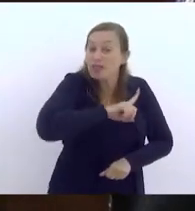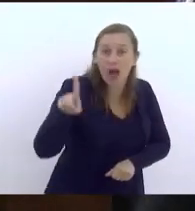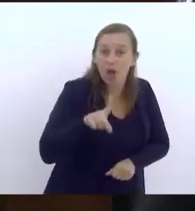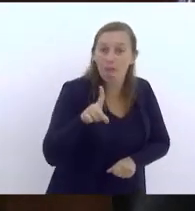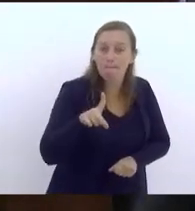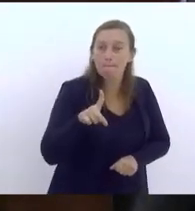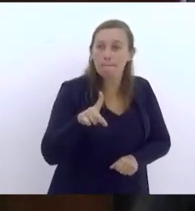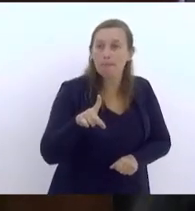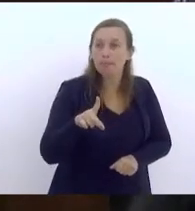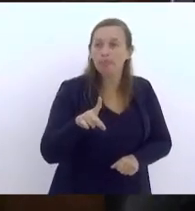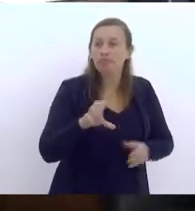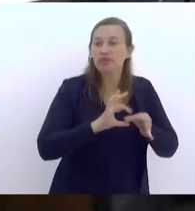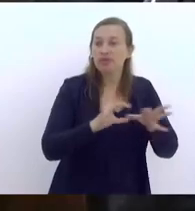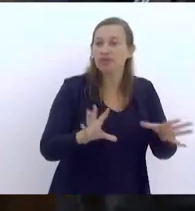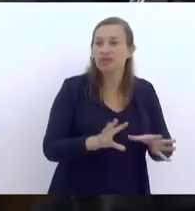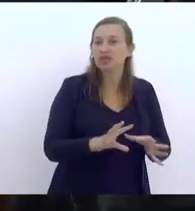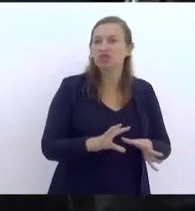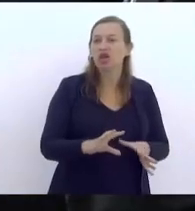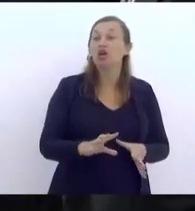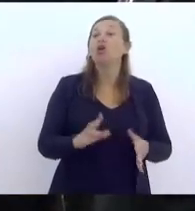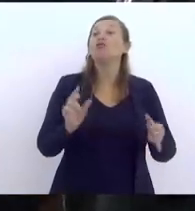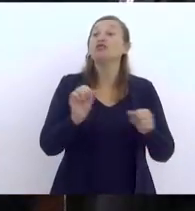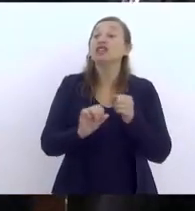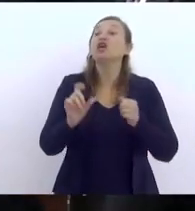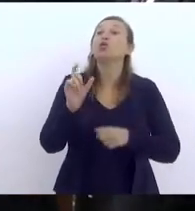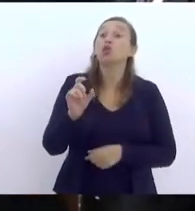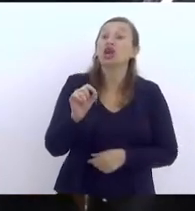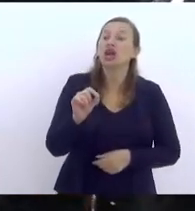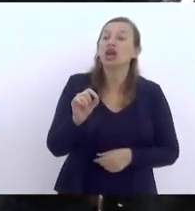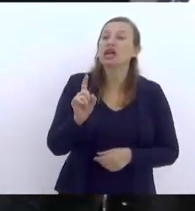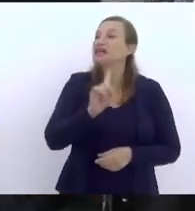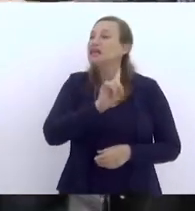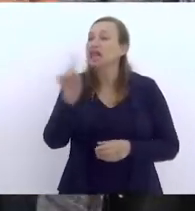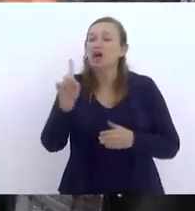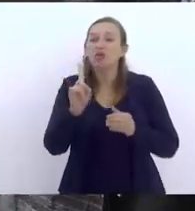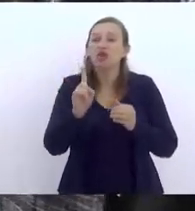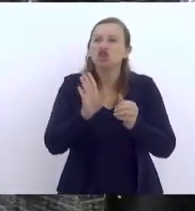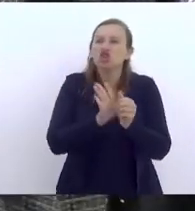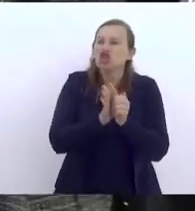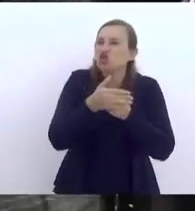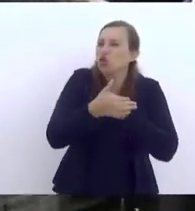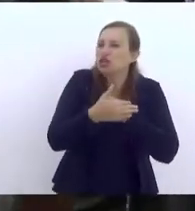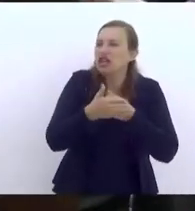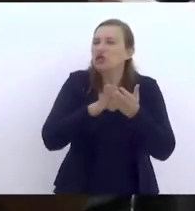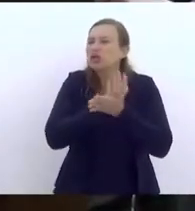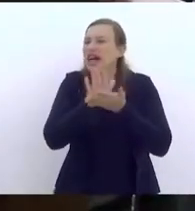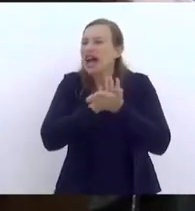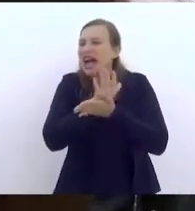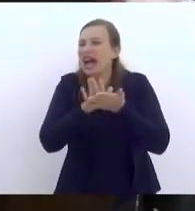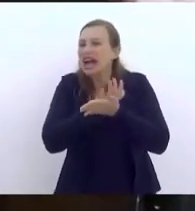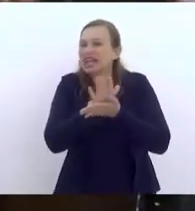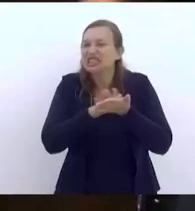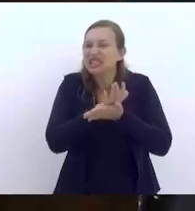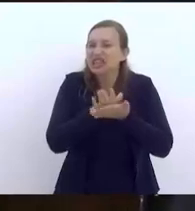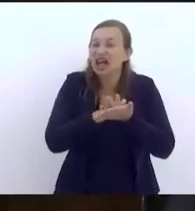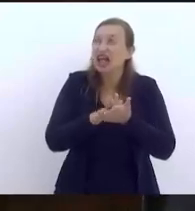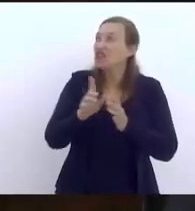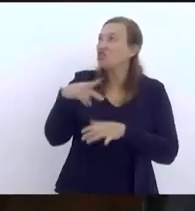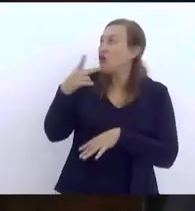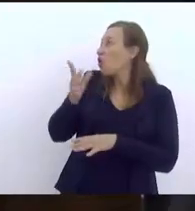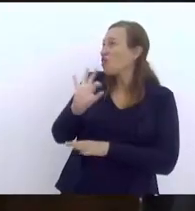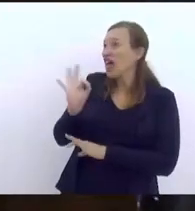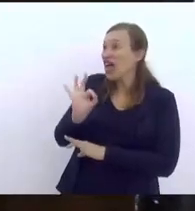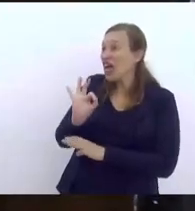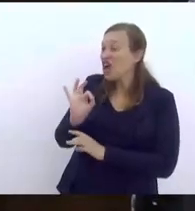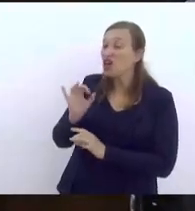mais permitir. E o que foi feito? Não passou o pano, não disse que estava de acordo, não disse, não, deixa